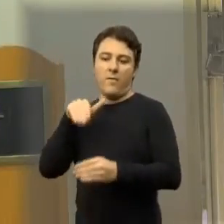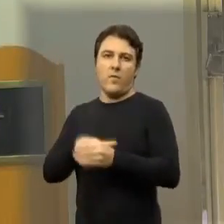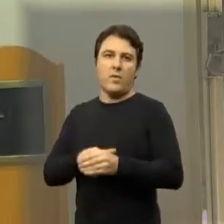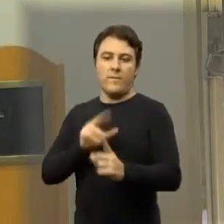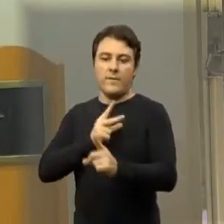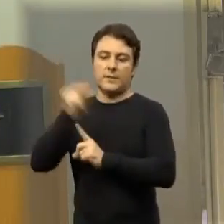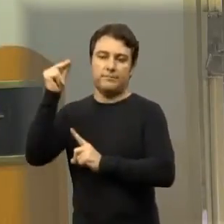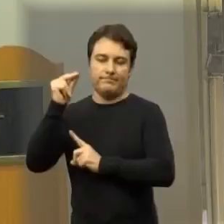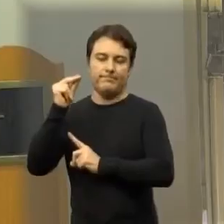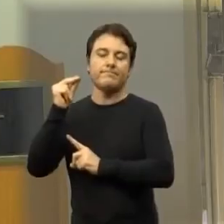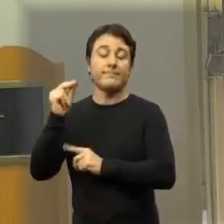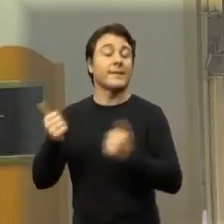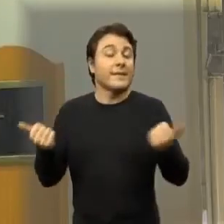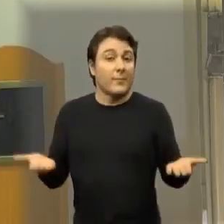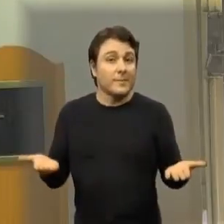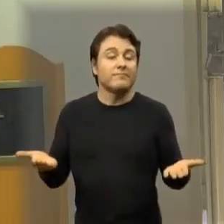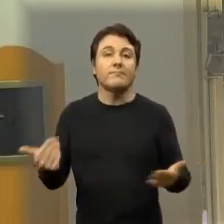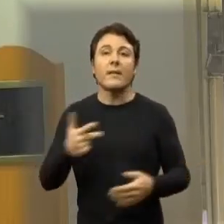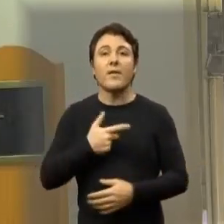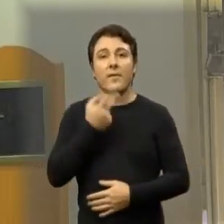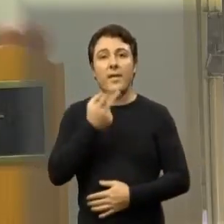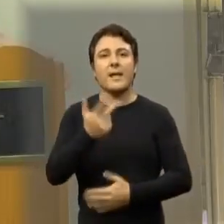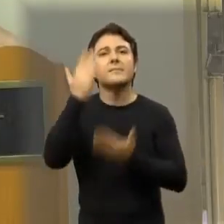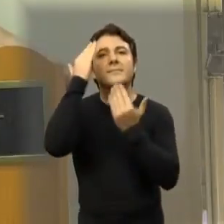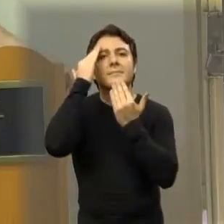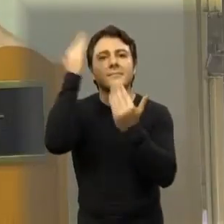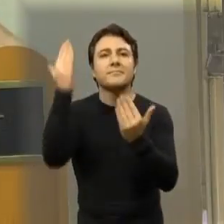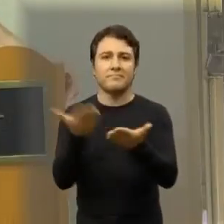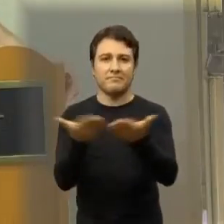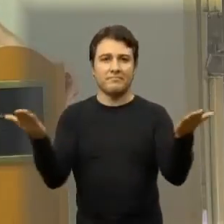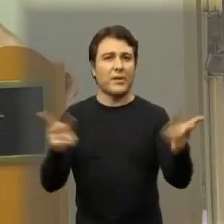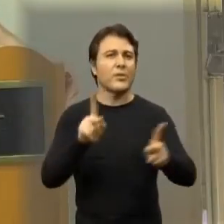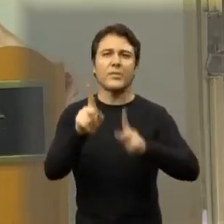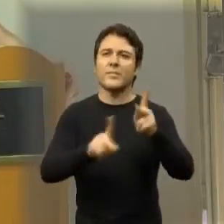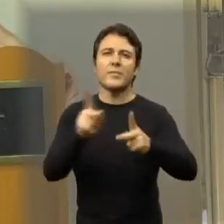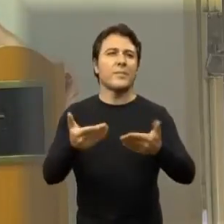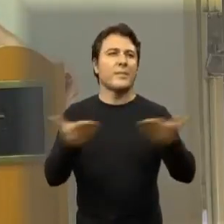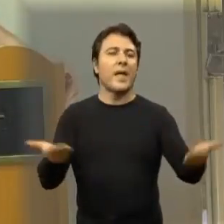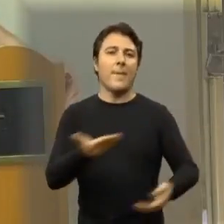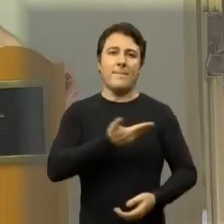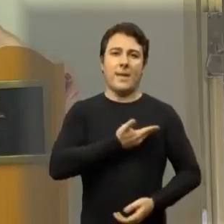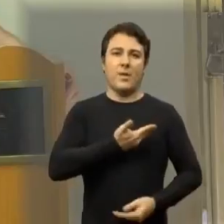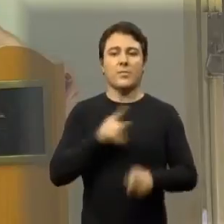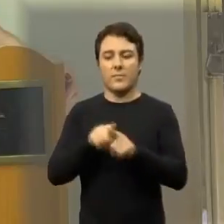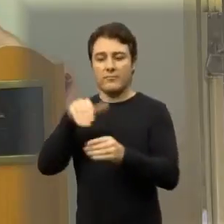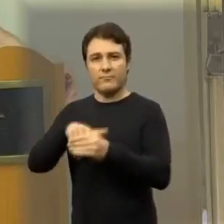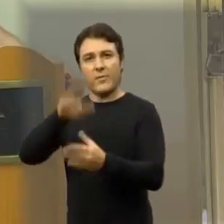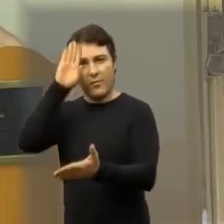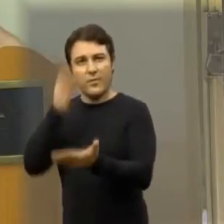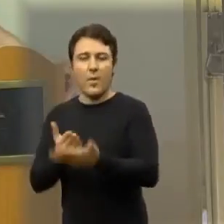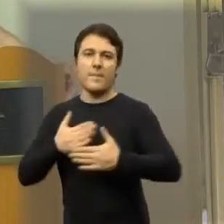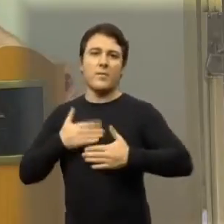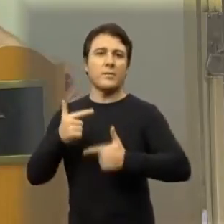nestas eleições. Por fim, expresso a minha gratidão a todos os amigos e eleitores que confiaram em